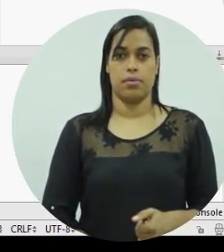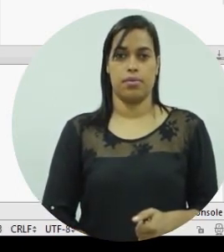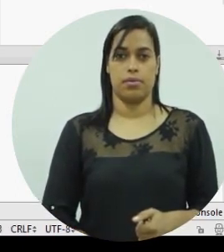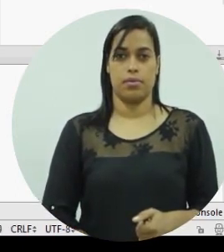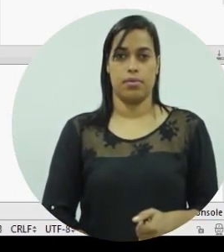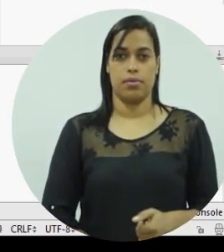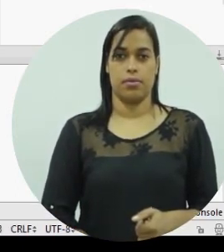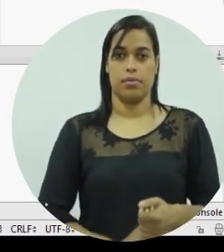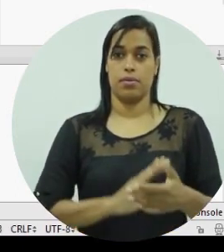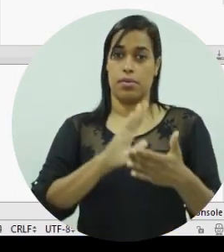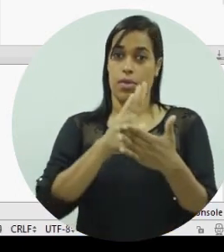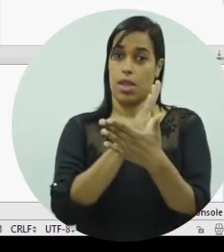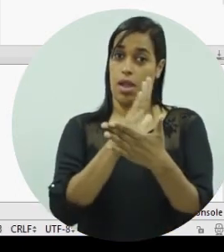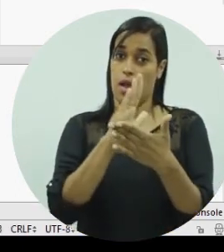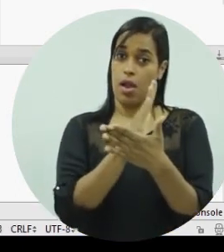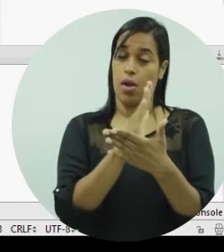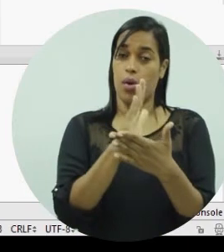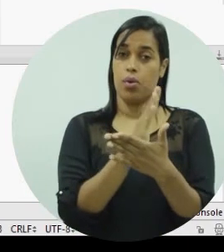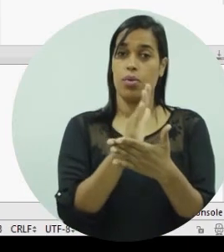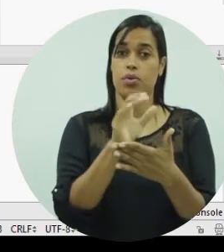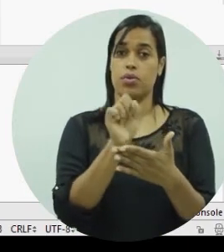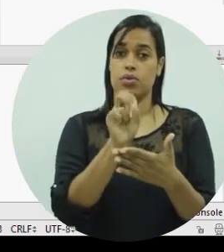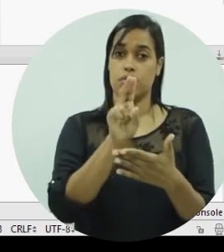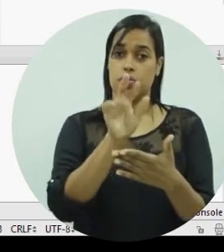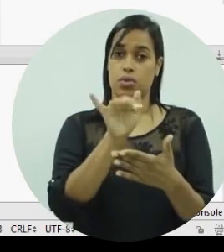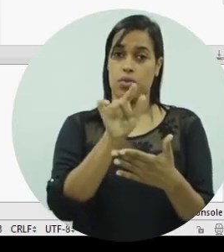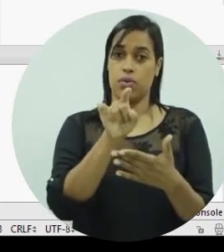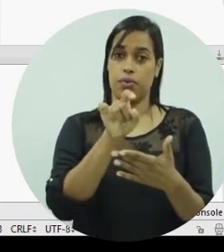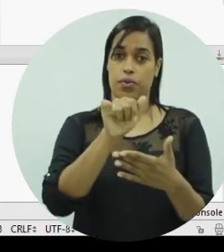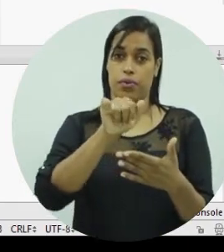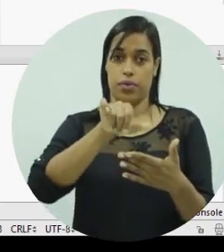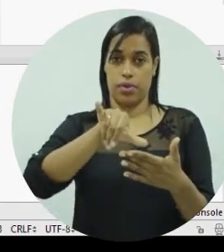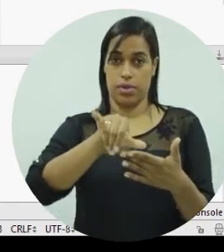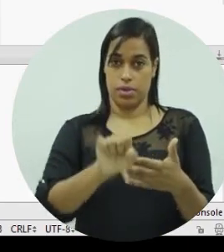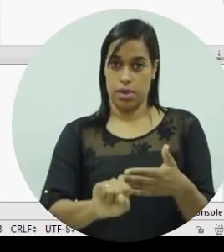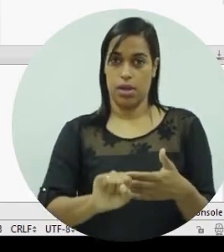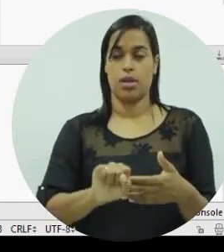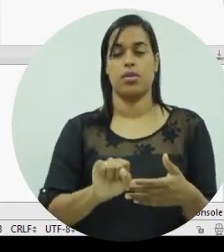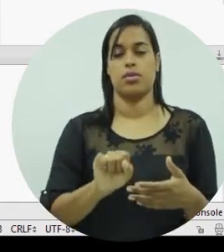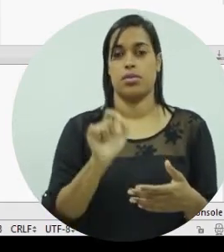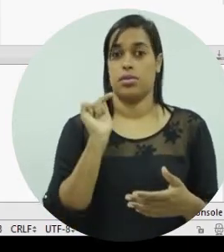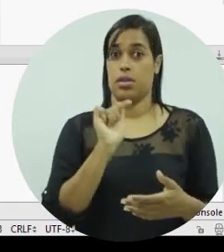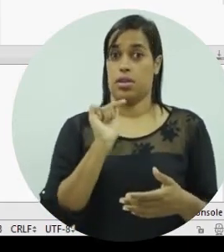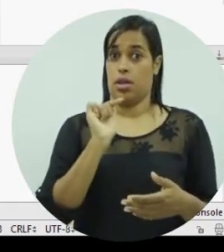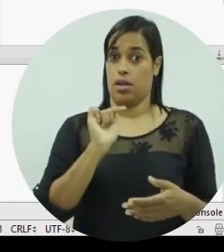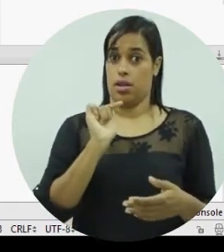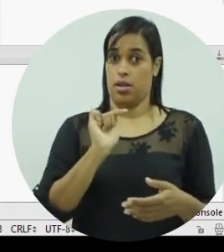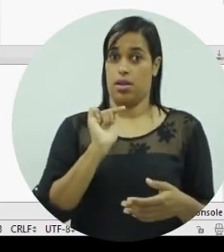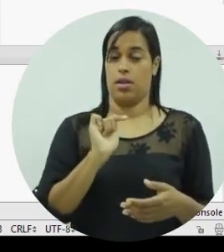Os operadores sufixais, eles